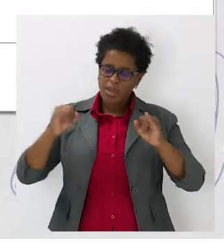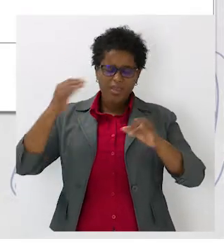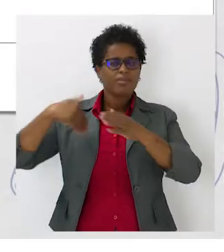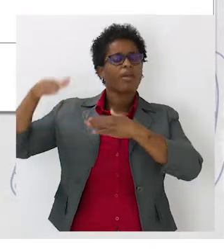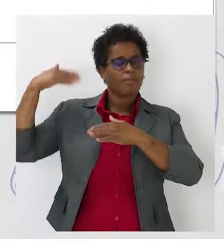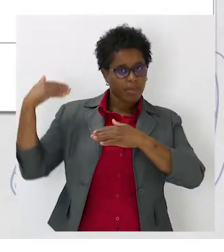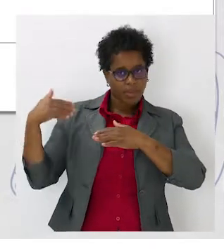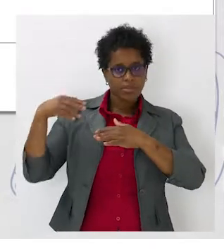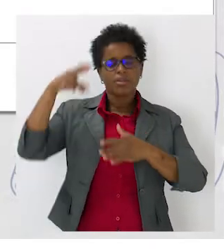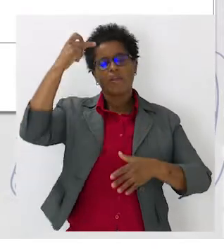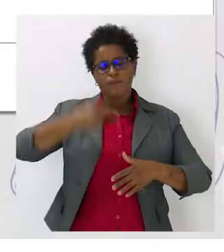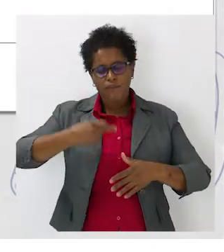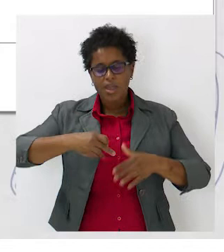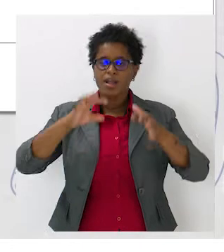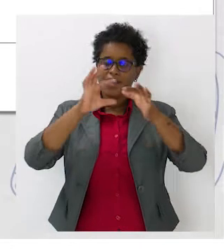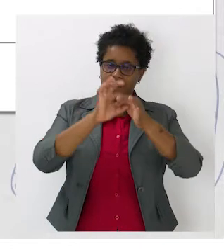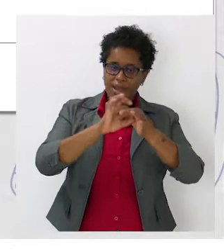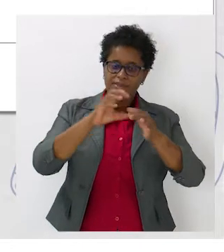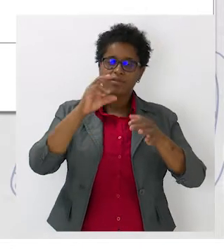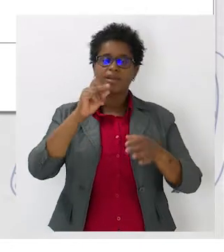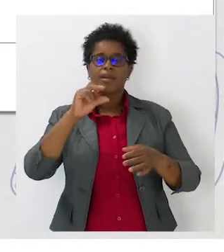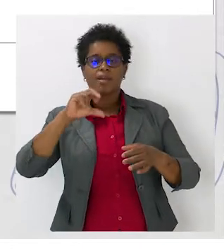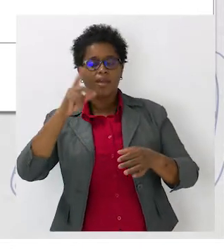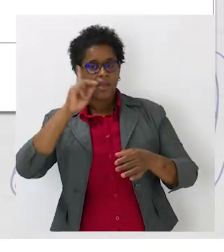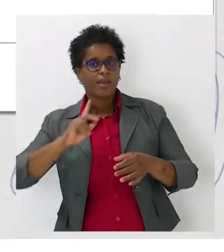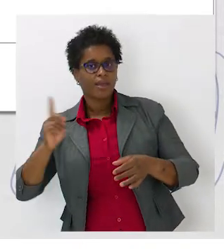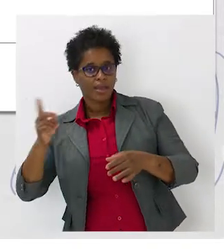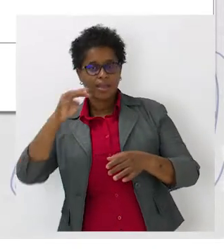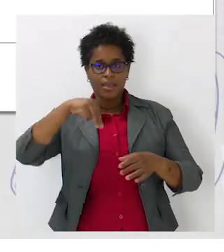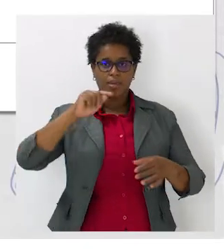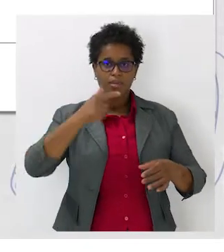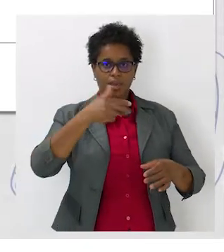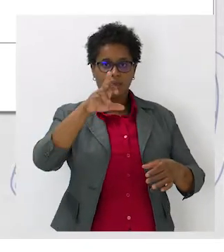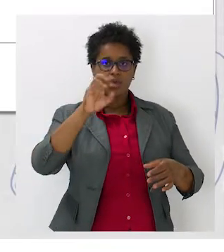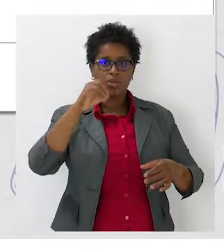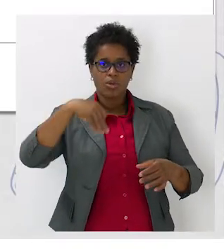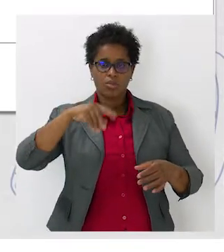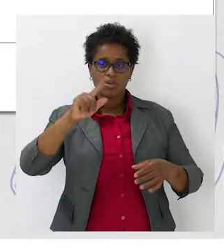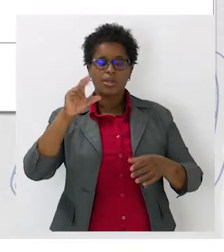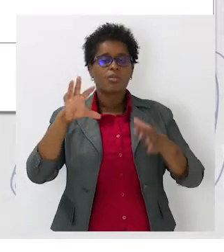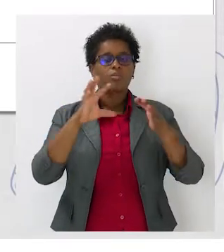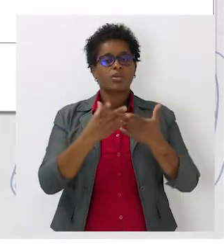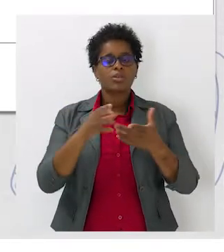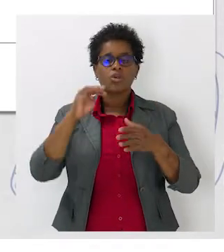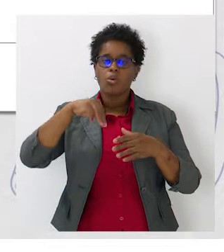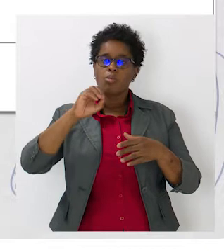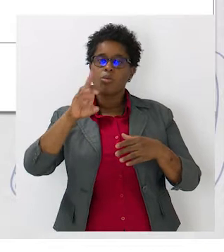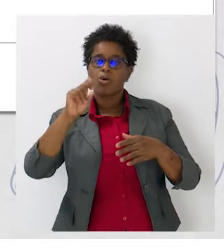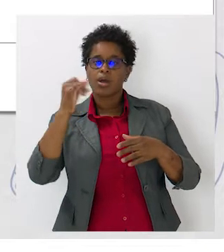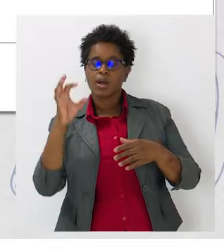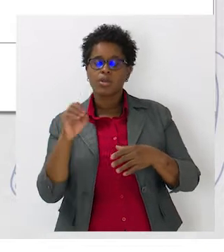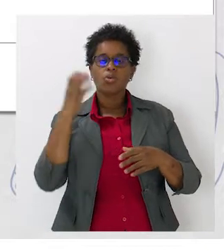e apenas ficava ligada àquela, que é a metrópole, por laços morais,